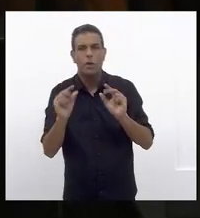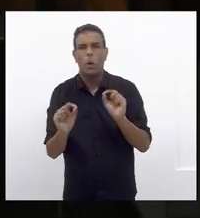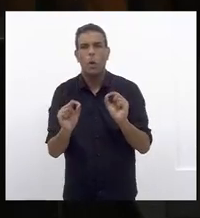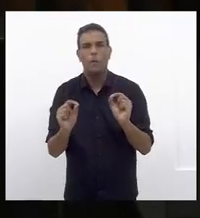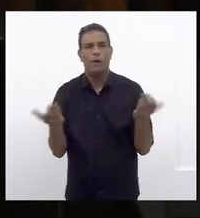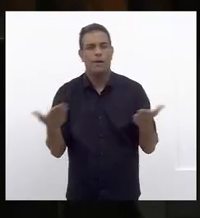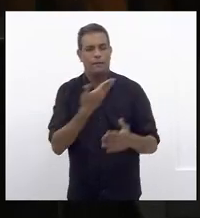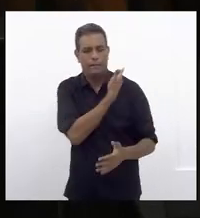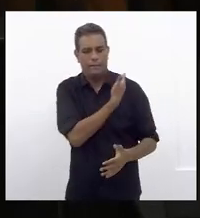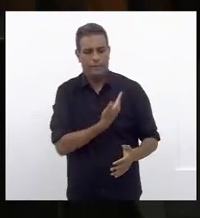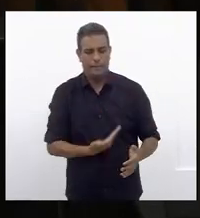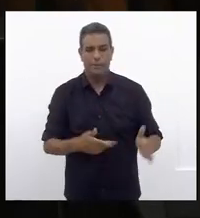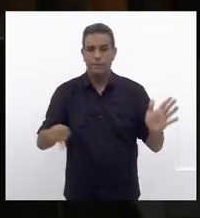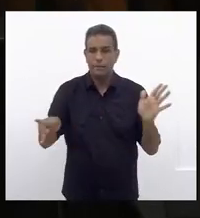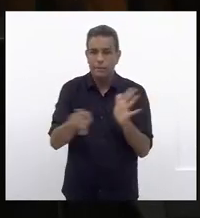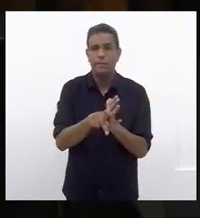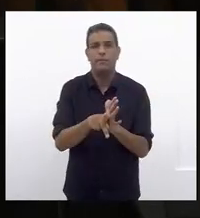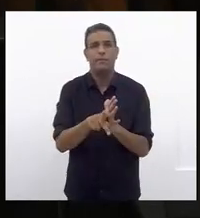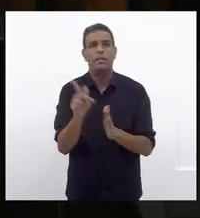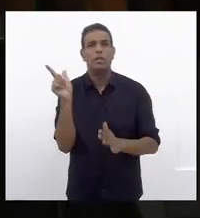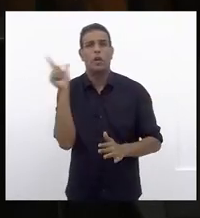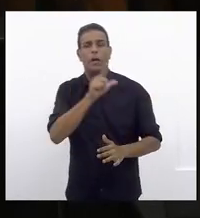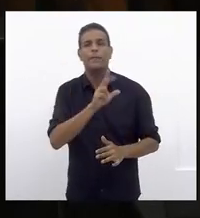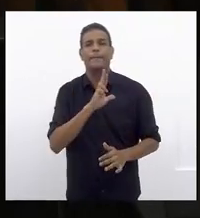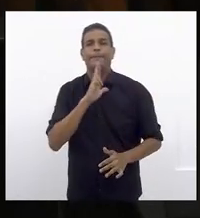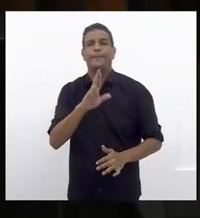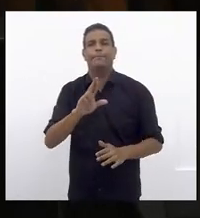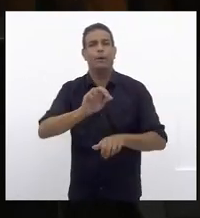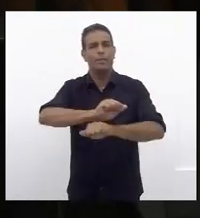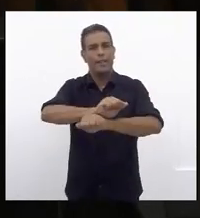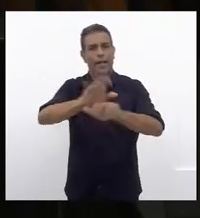que o governo do Estado tem que dar resposta.